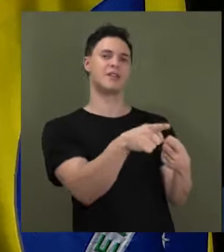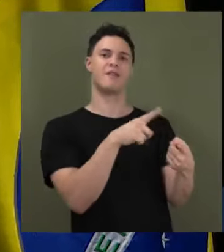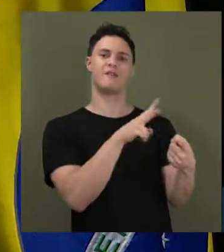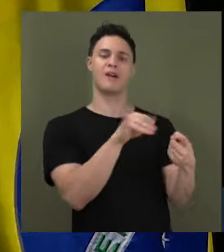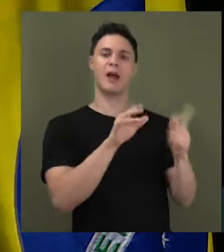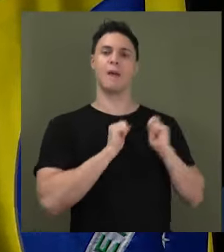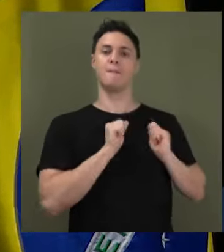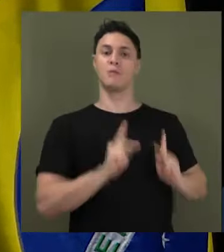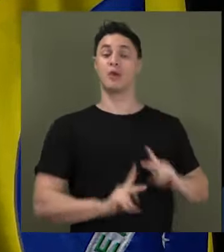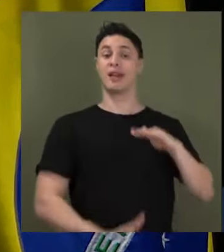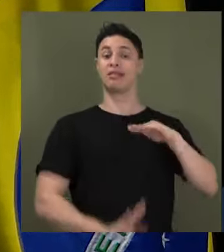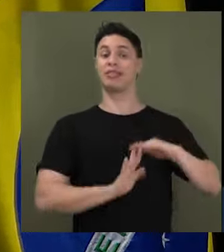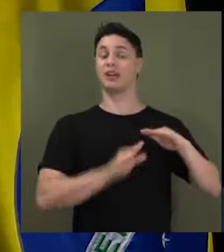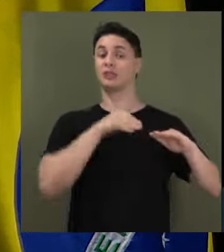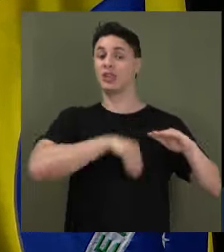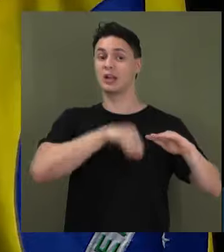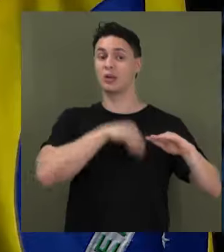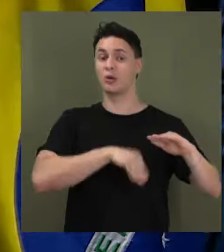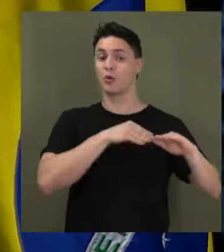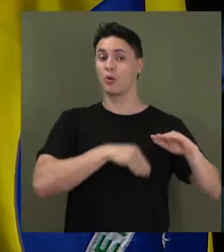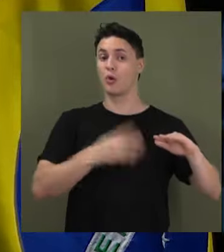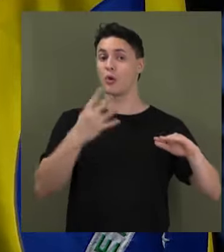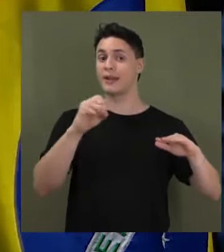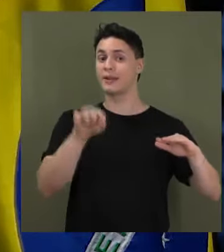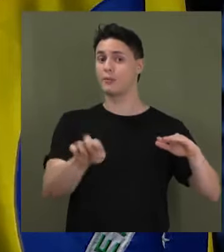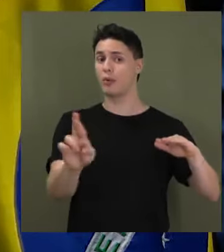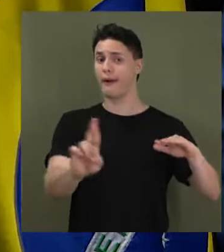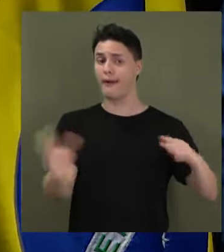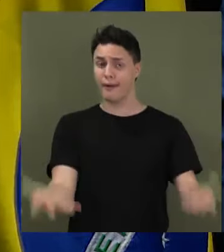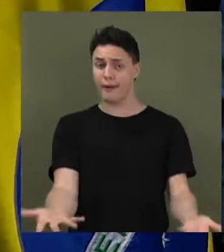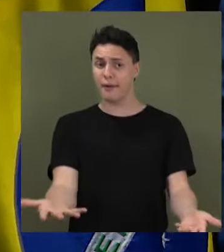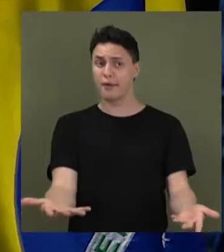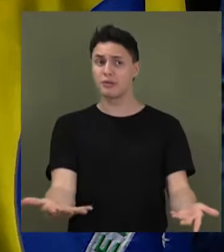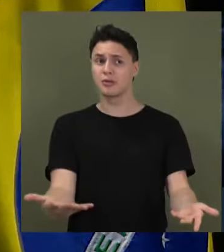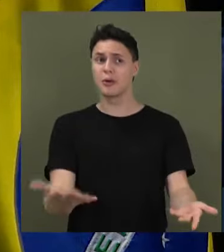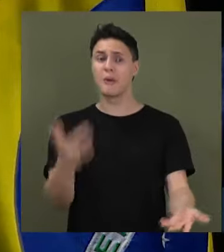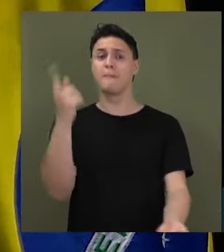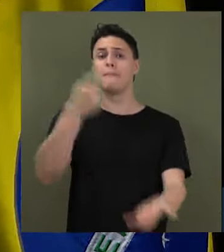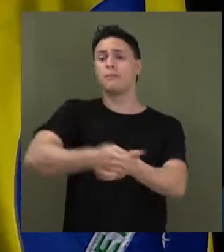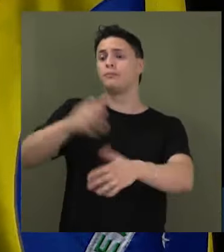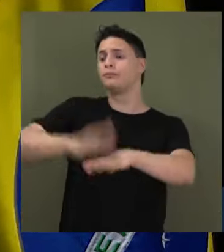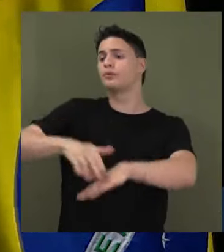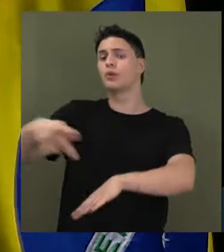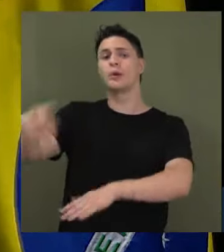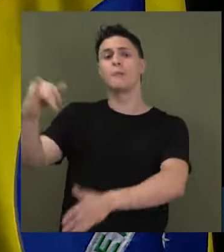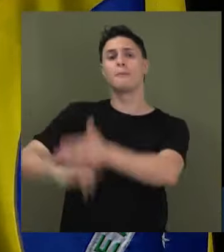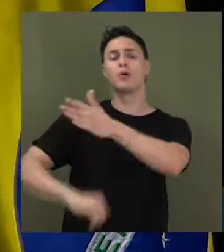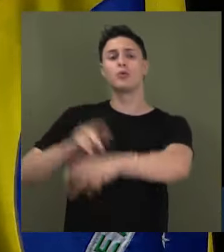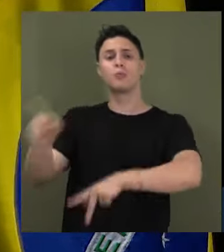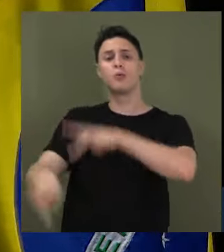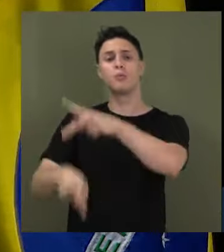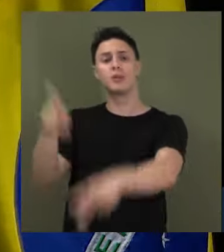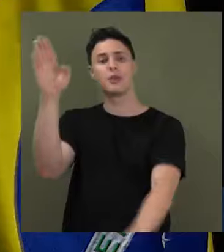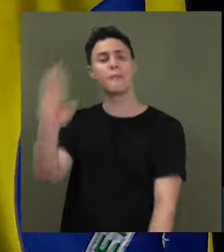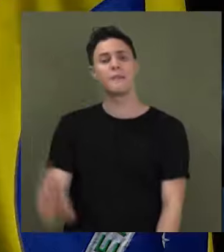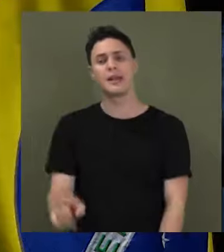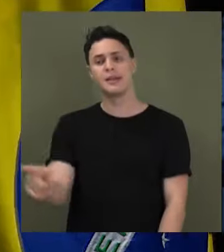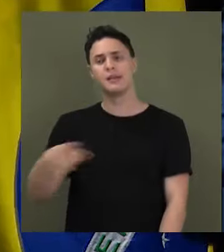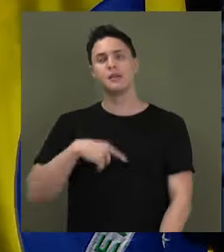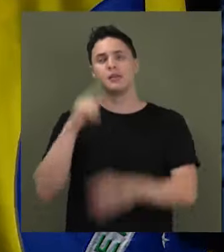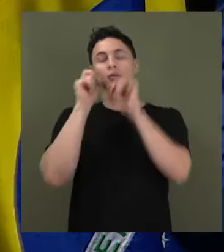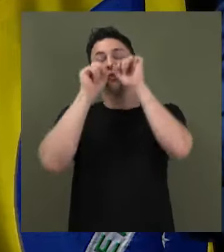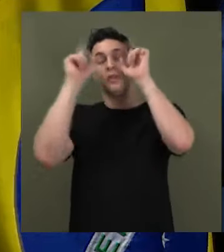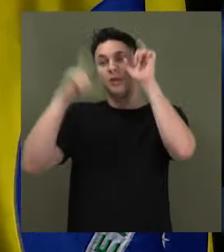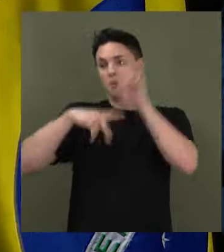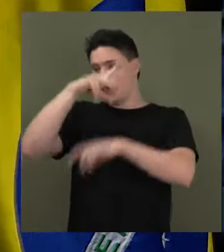teto salarial, ou seja, quase 40 mil reais, pagos pelos impostos daqueles que acordam muito